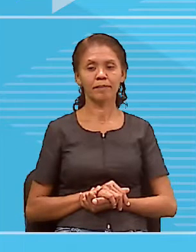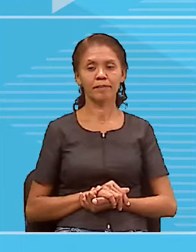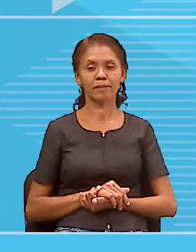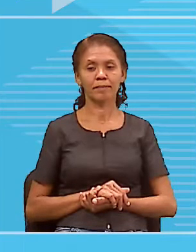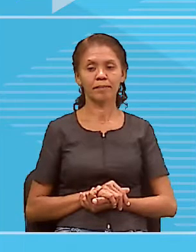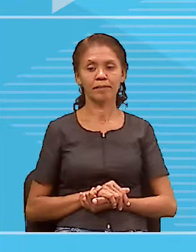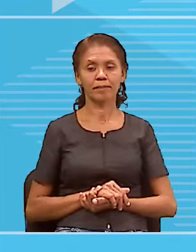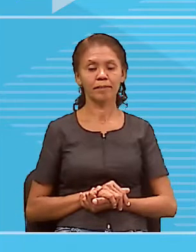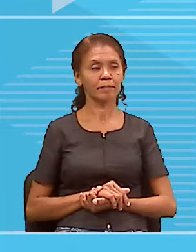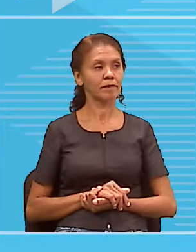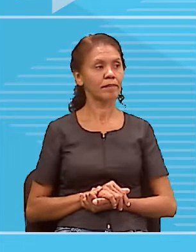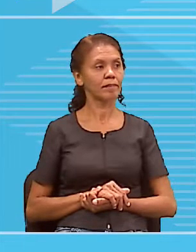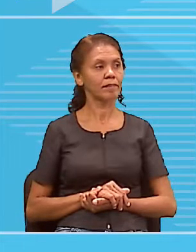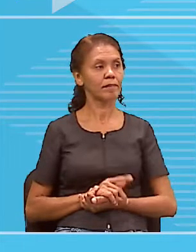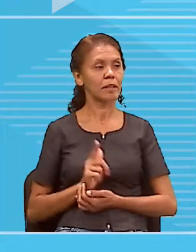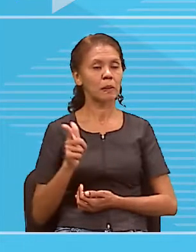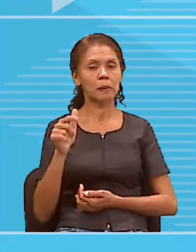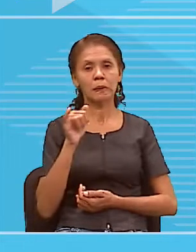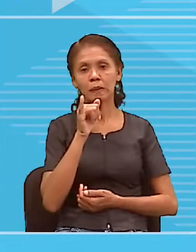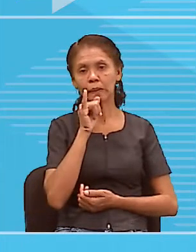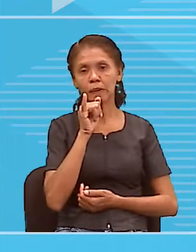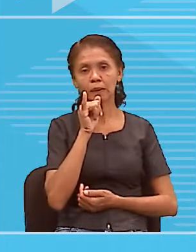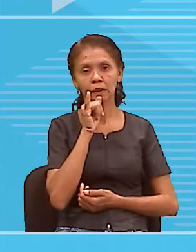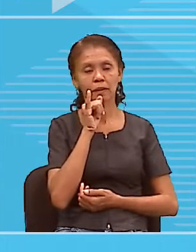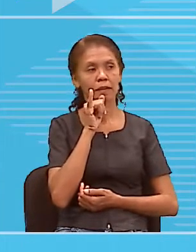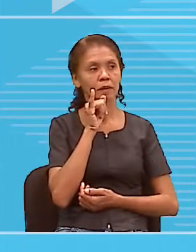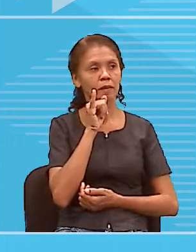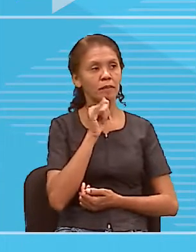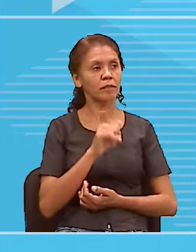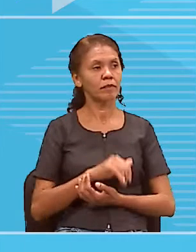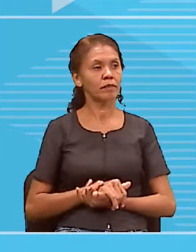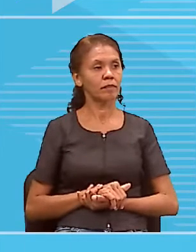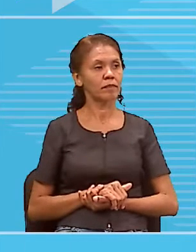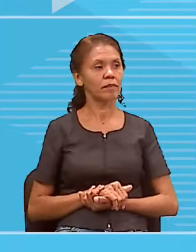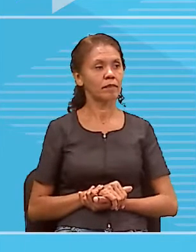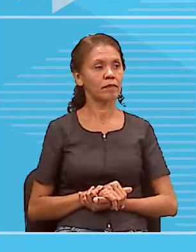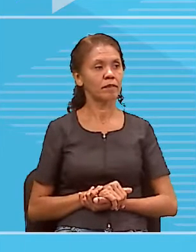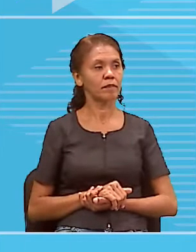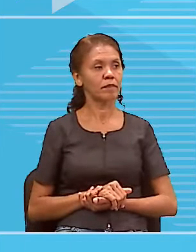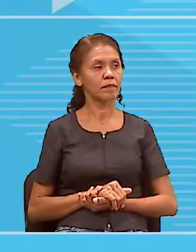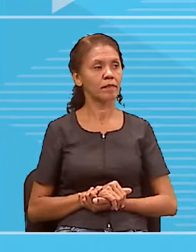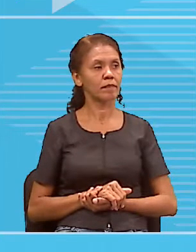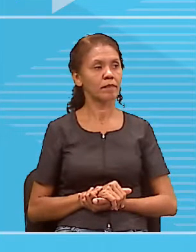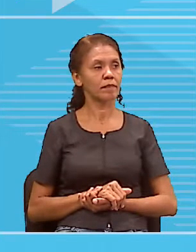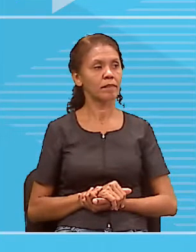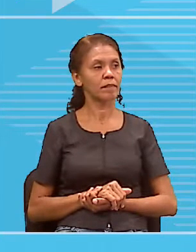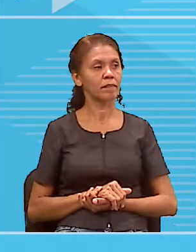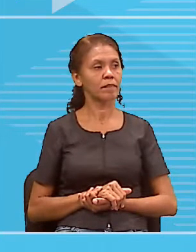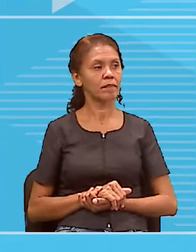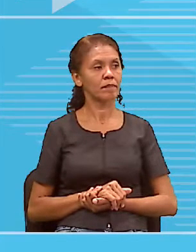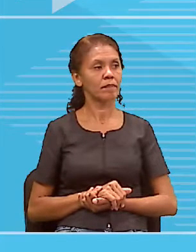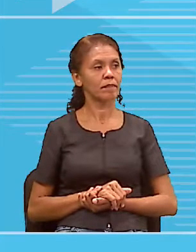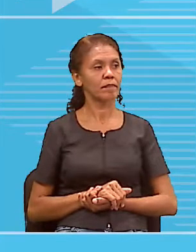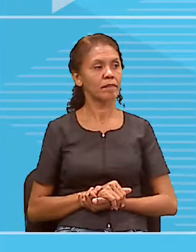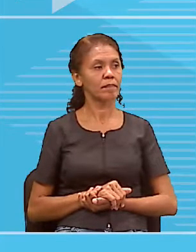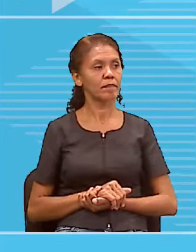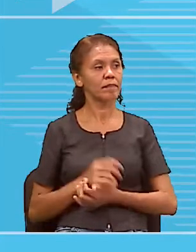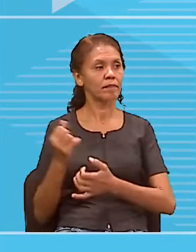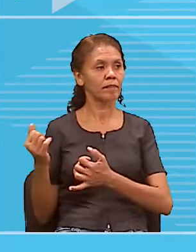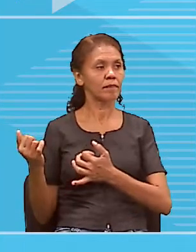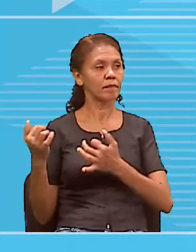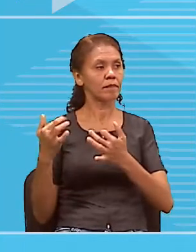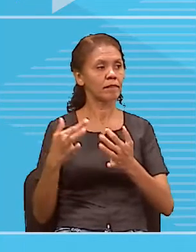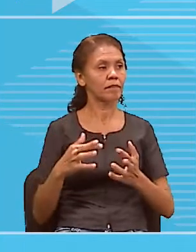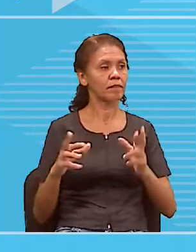Luz outro exemplo também Diário de interferência antes da gente passar para explicar a interferência